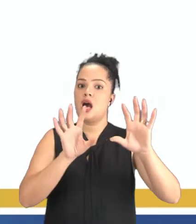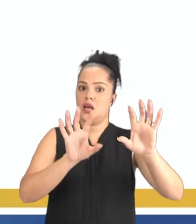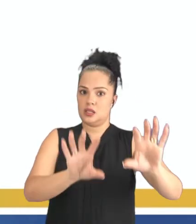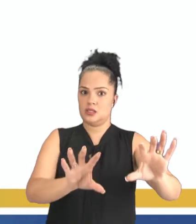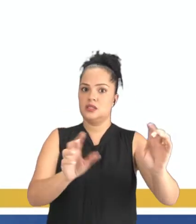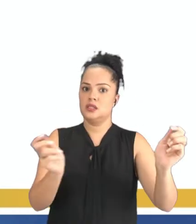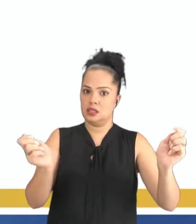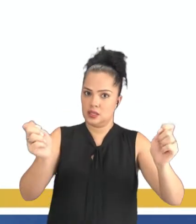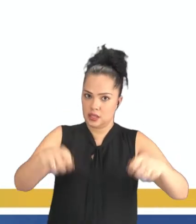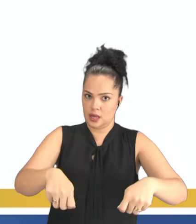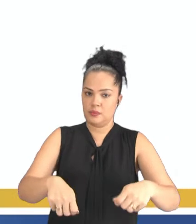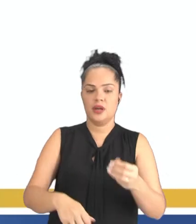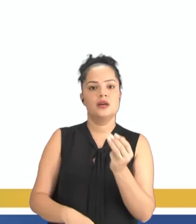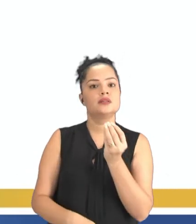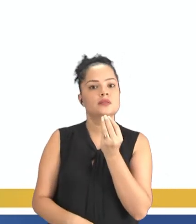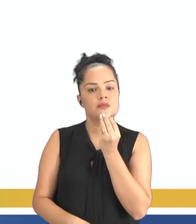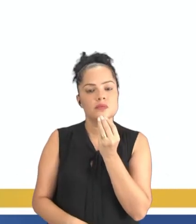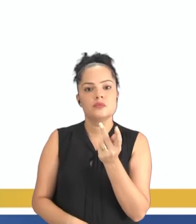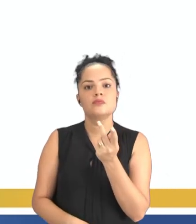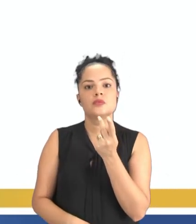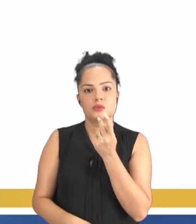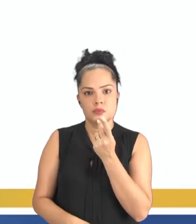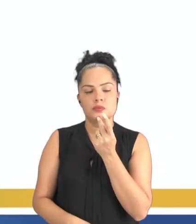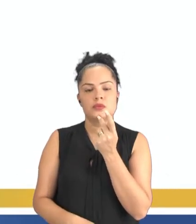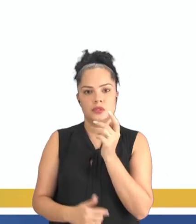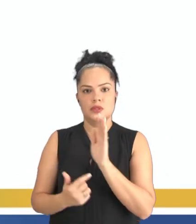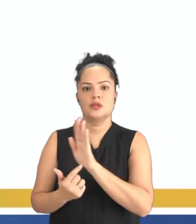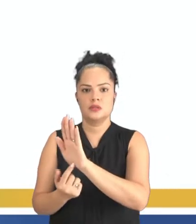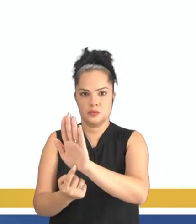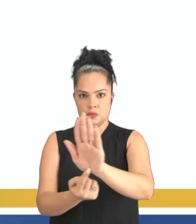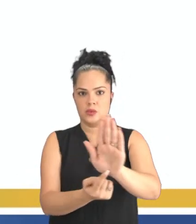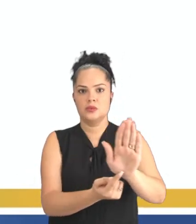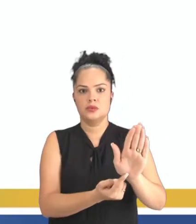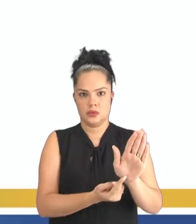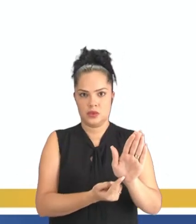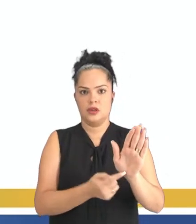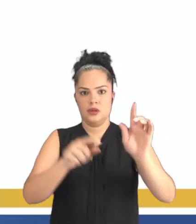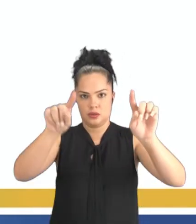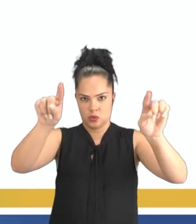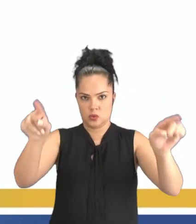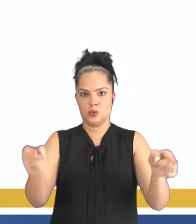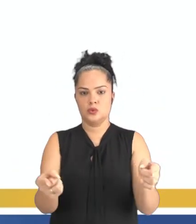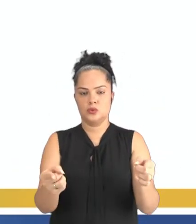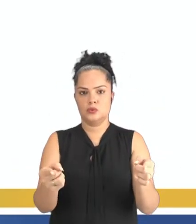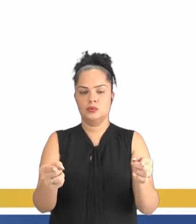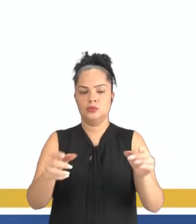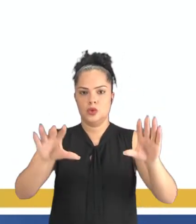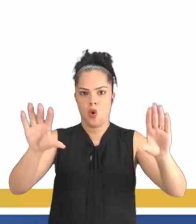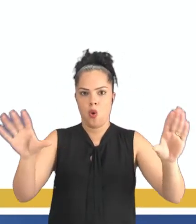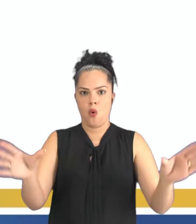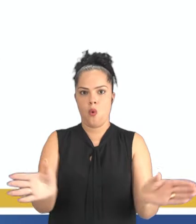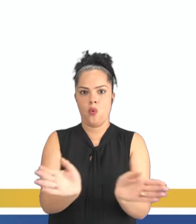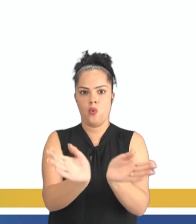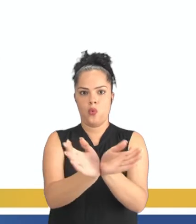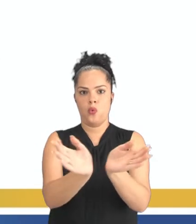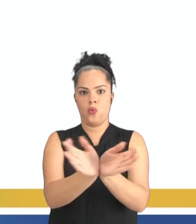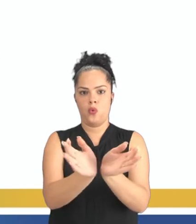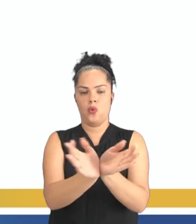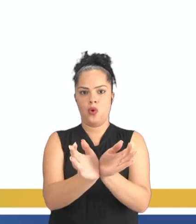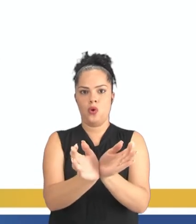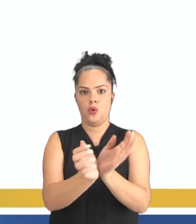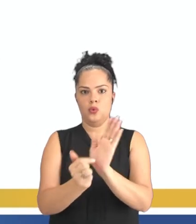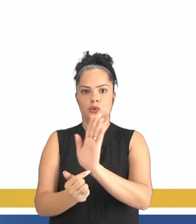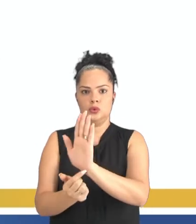possibilidades são os pontos amostrais, né, é o conjunto espaço amostral, ele reúne todos os pontos